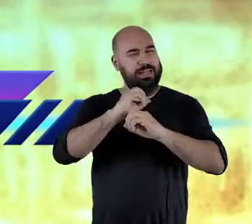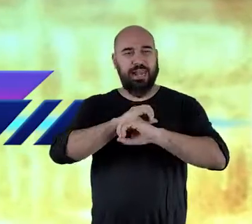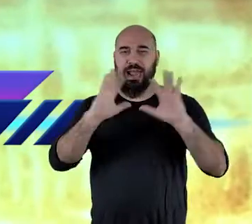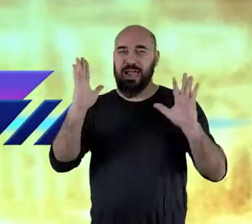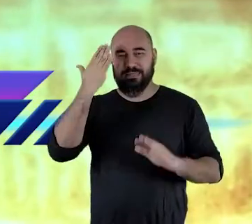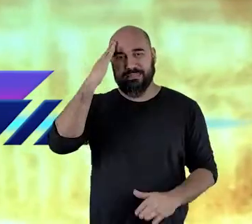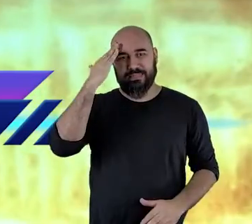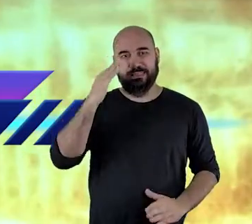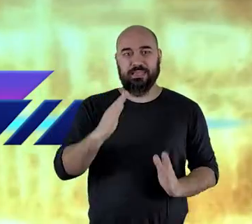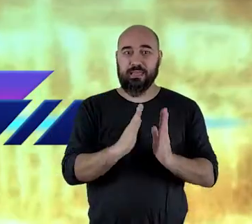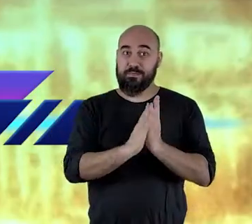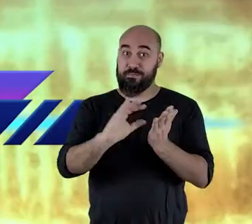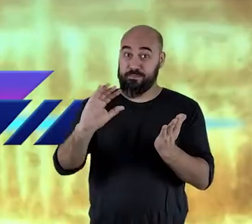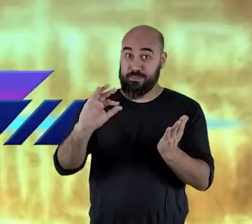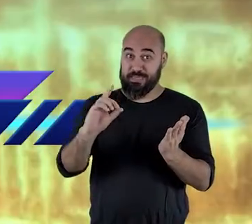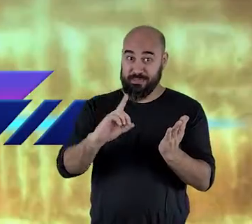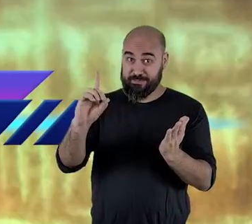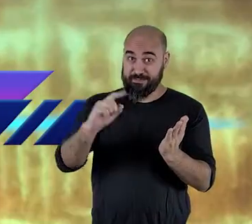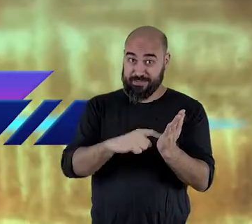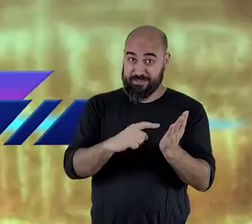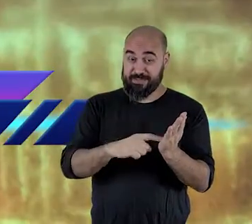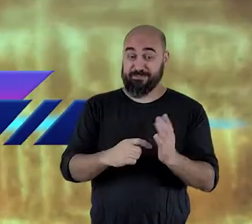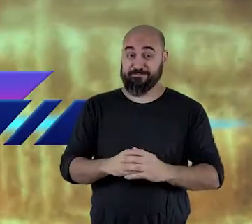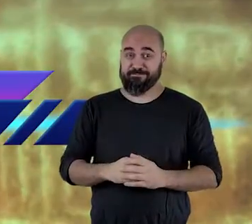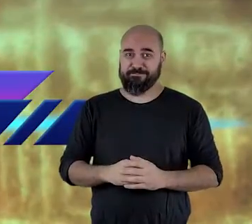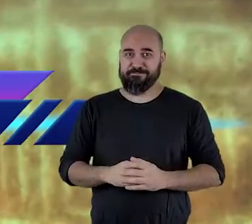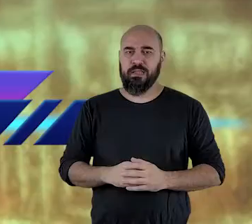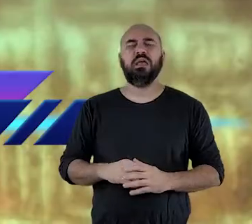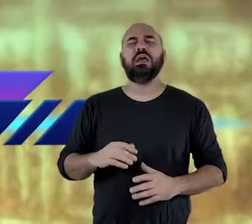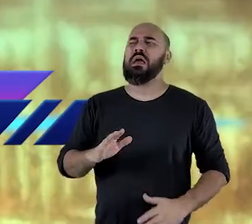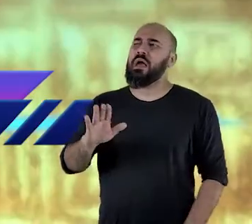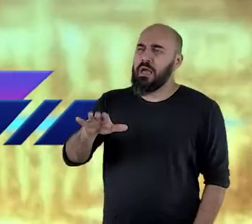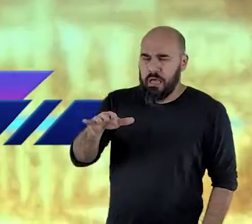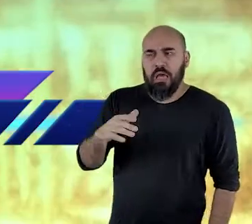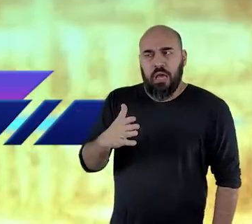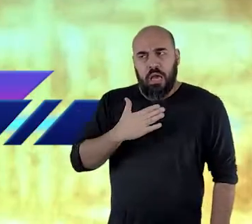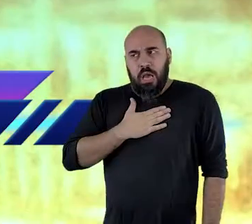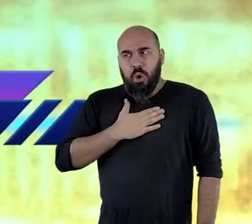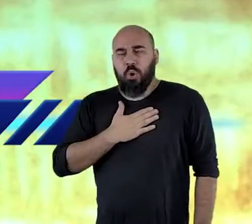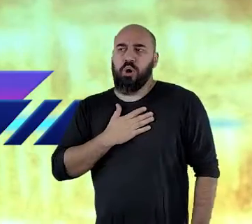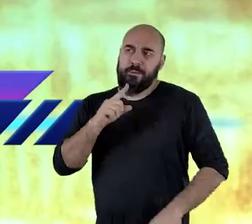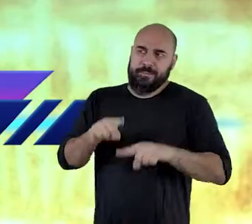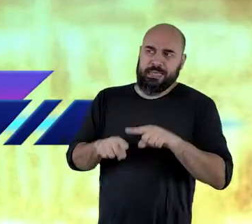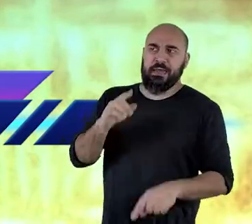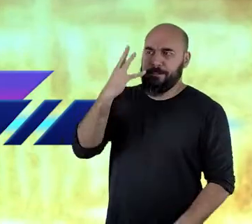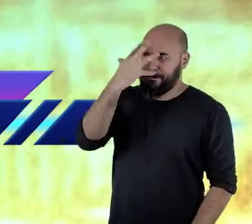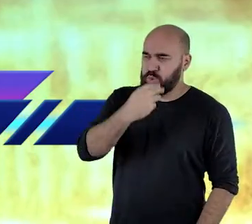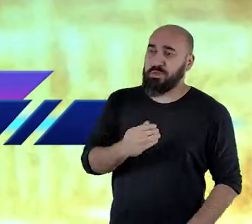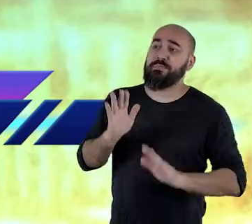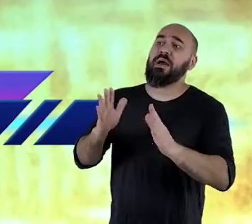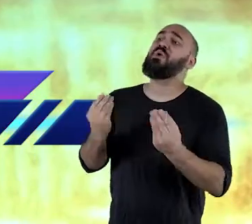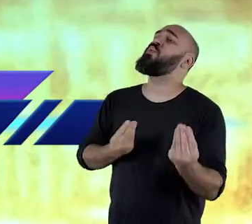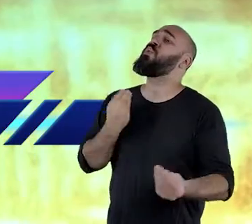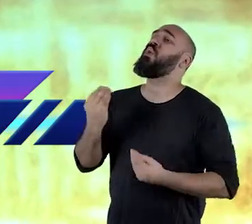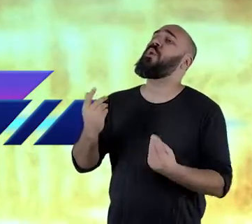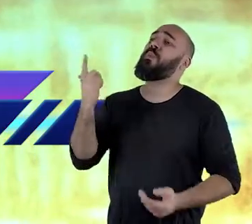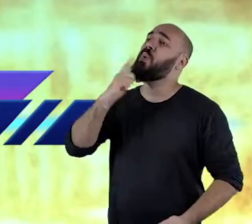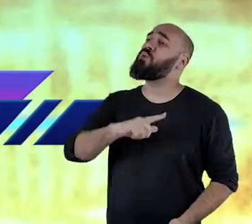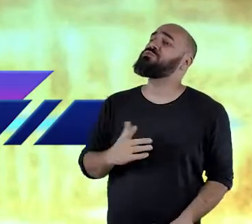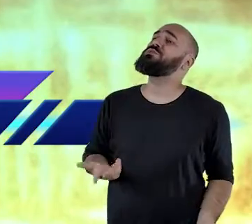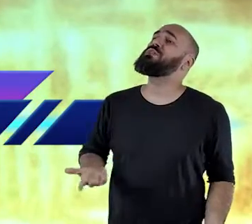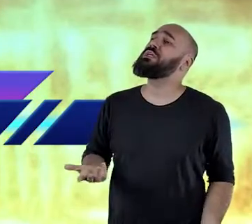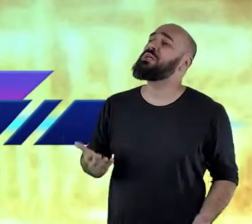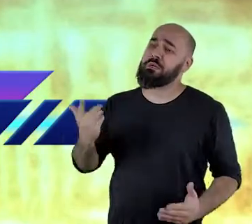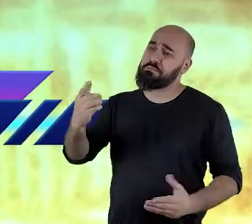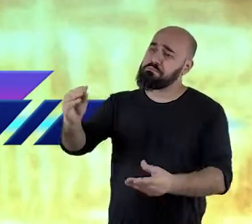profecias da Bíblia. A sua pergunta agora é: tá bom, pastor, gostei, quero ter esse material. O que eu preciso fazer para que ele chegue